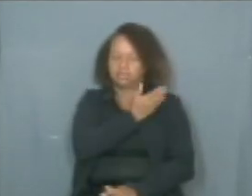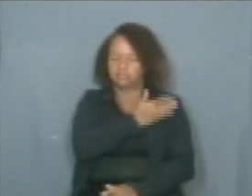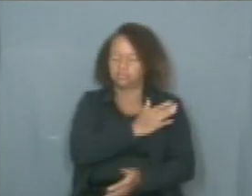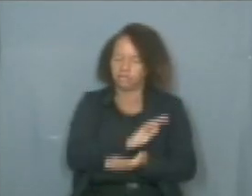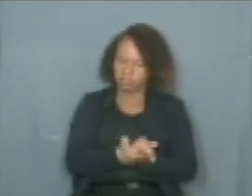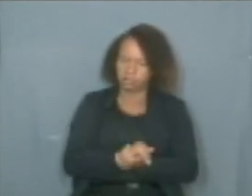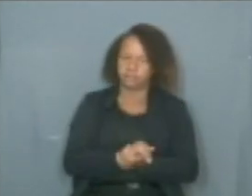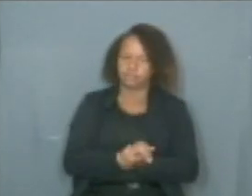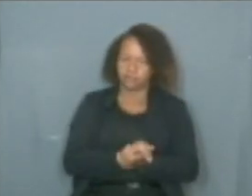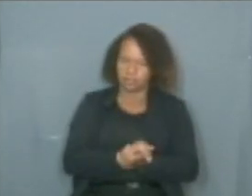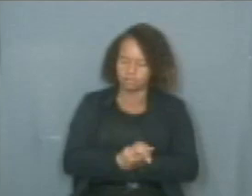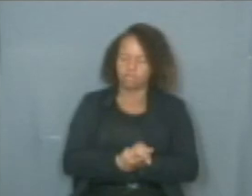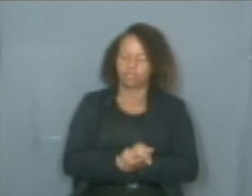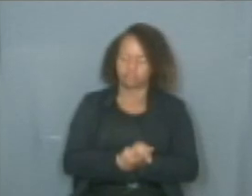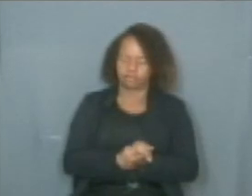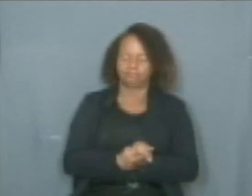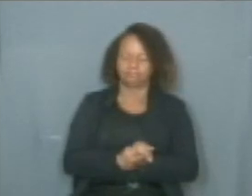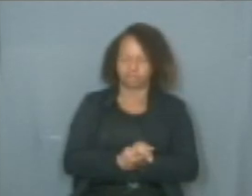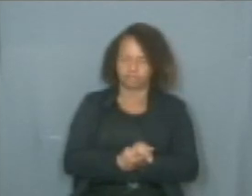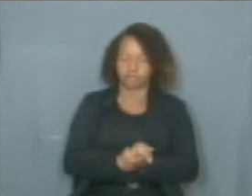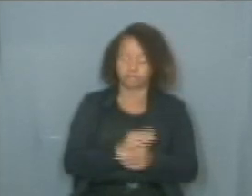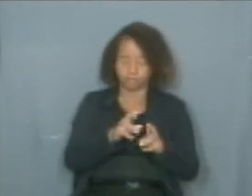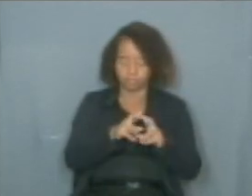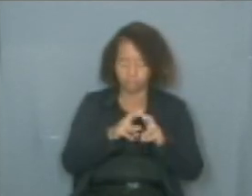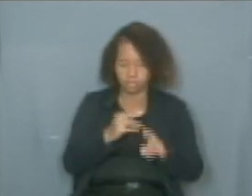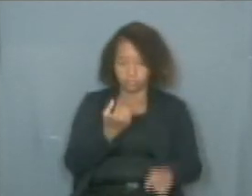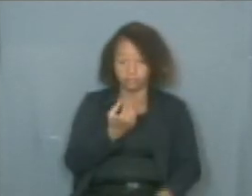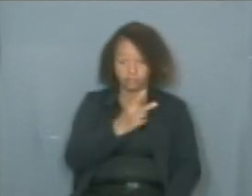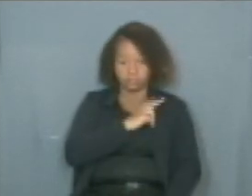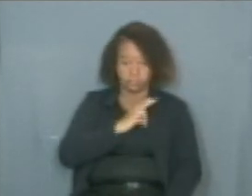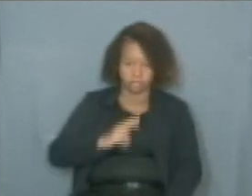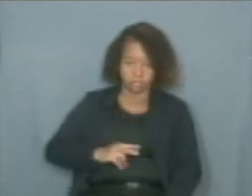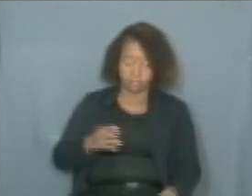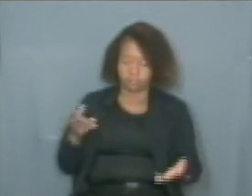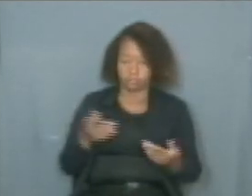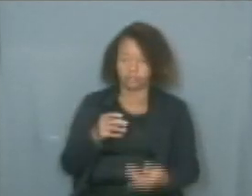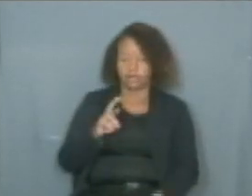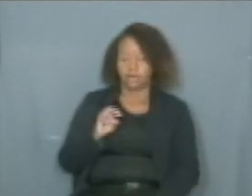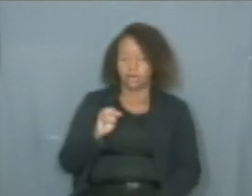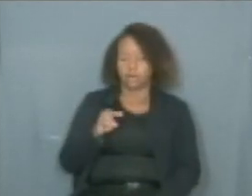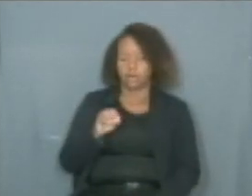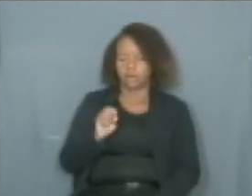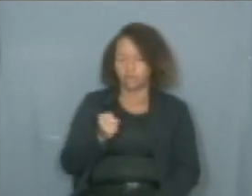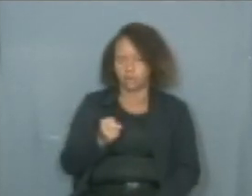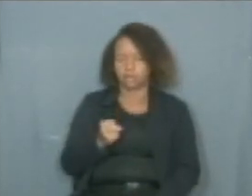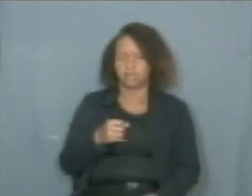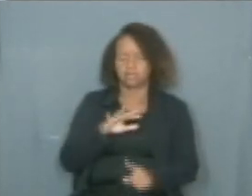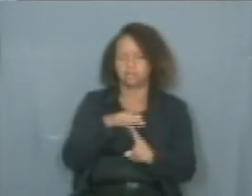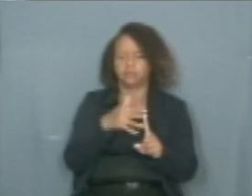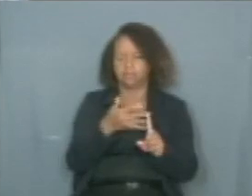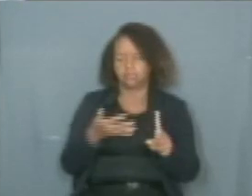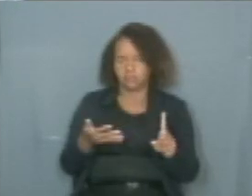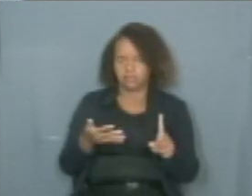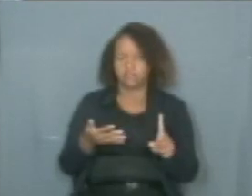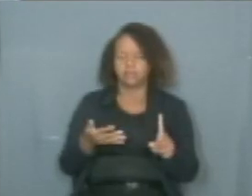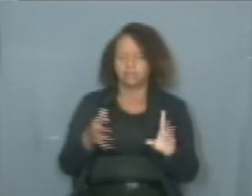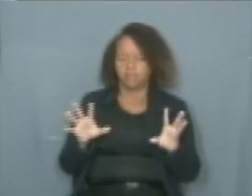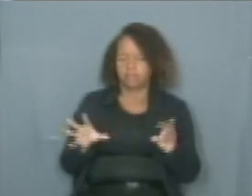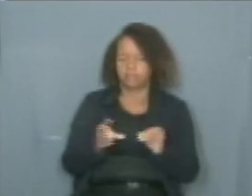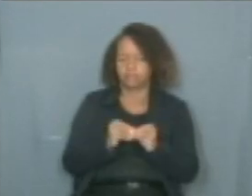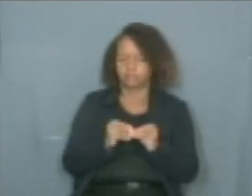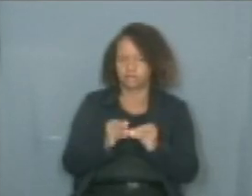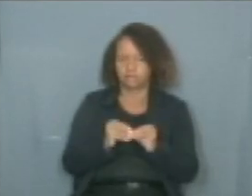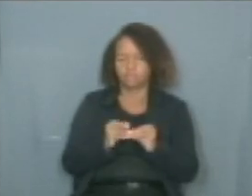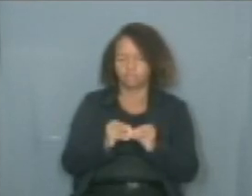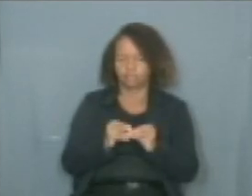muito grande que nós temos que enfrentar. O requerimento do vereador Agora é Rubens é uma solenidade complementar